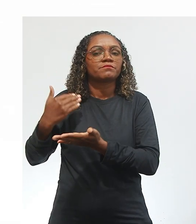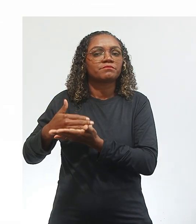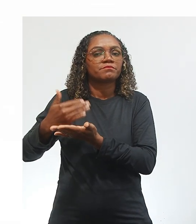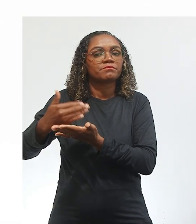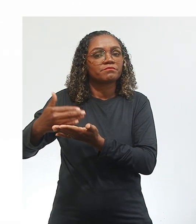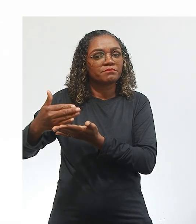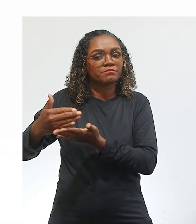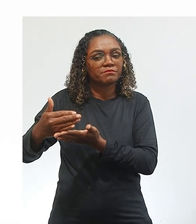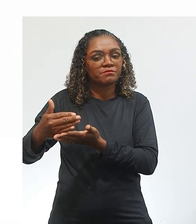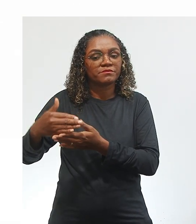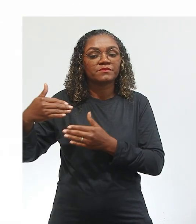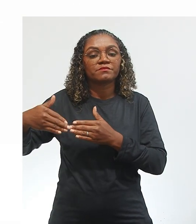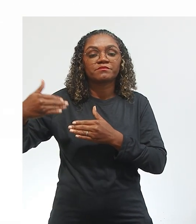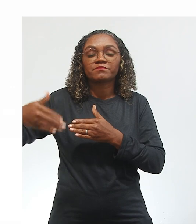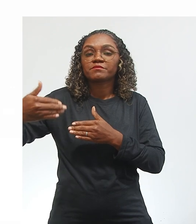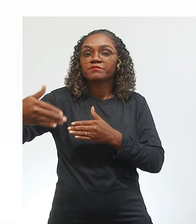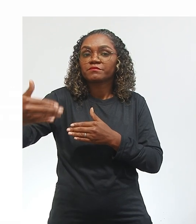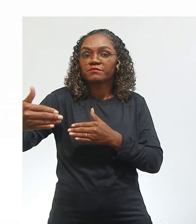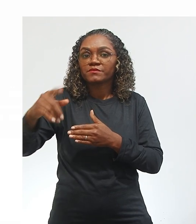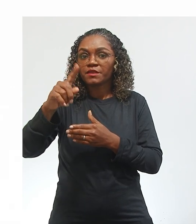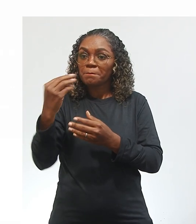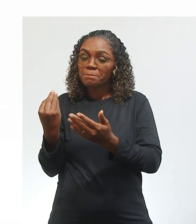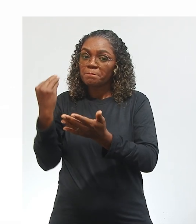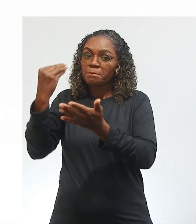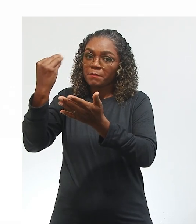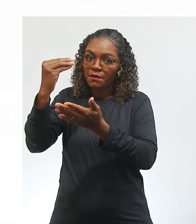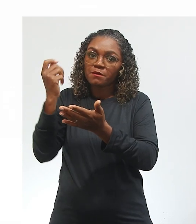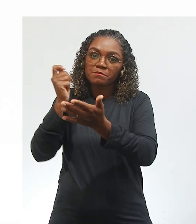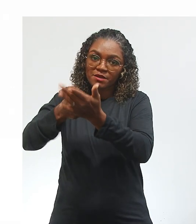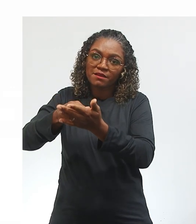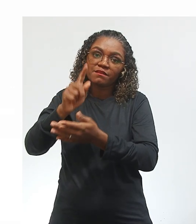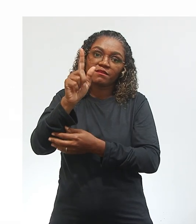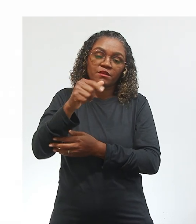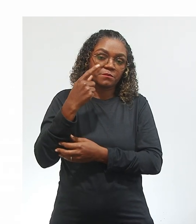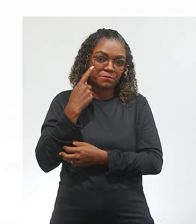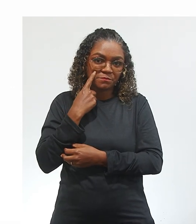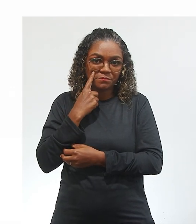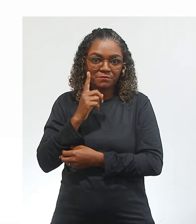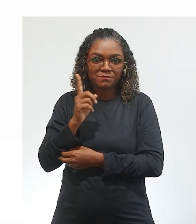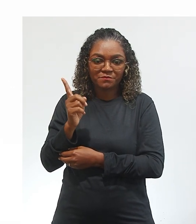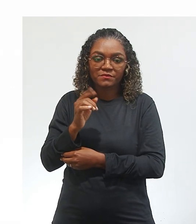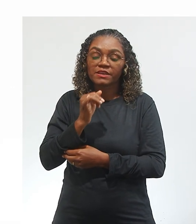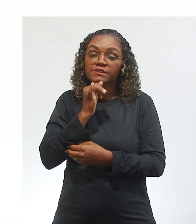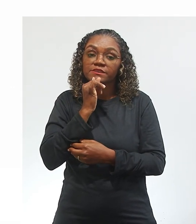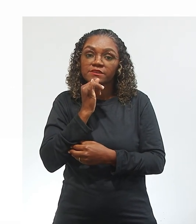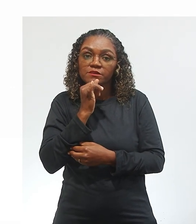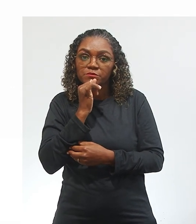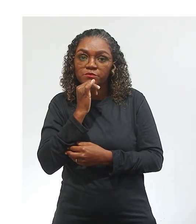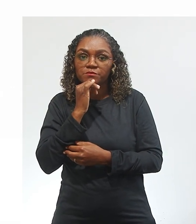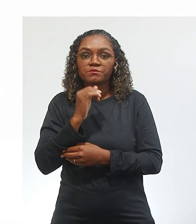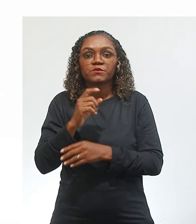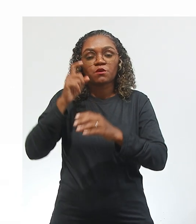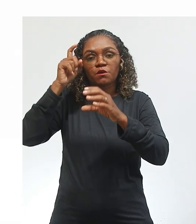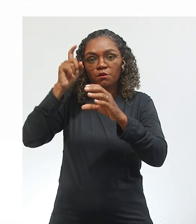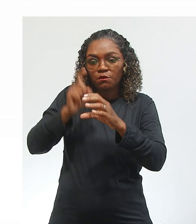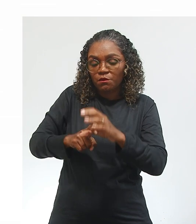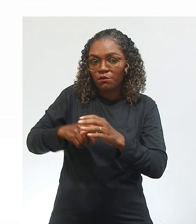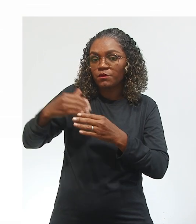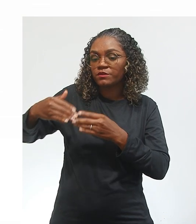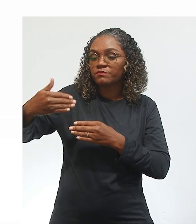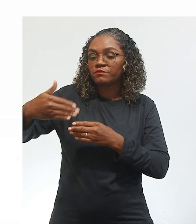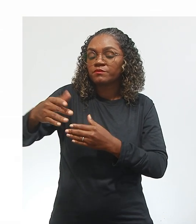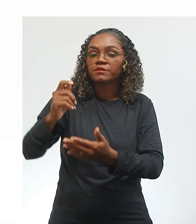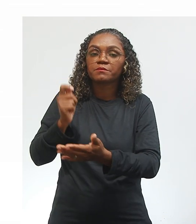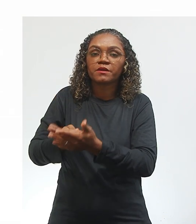você paga a prazo, eu coloquei como contas a pagar, ok? Aqui, no exemplo, contas a pagar para